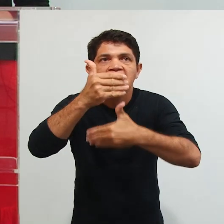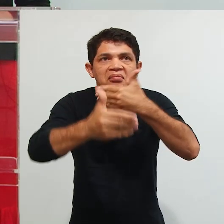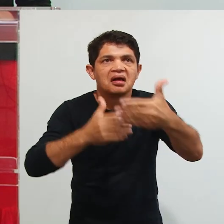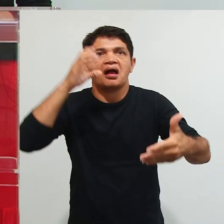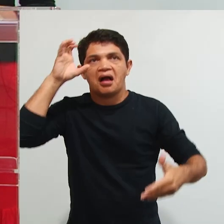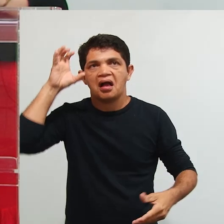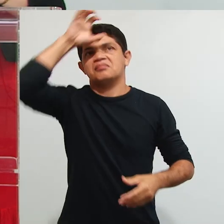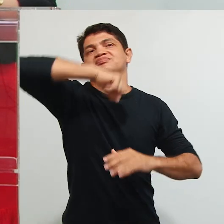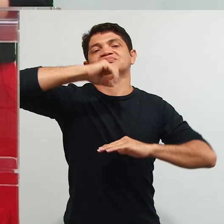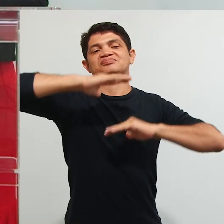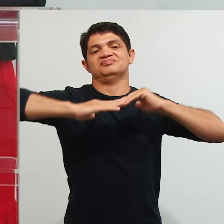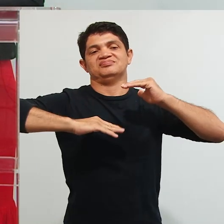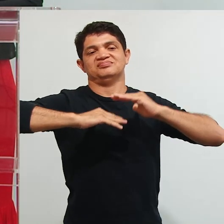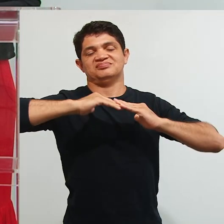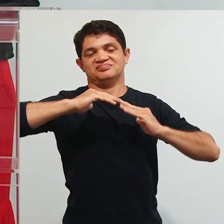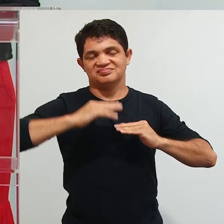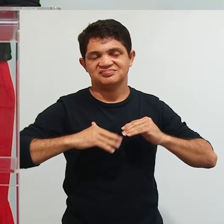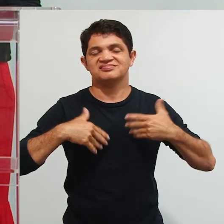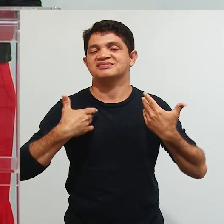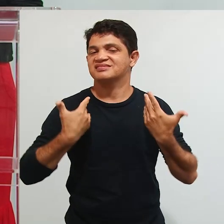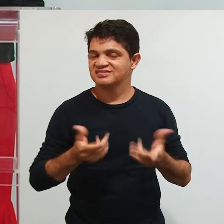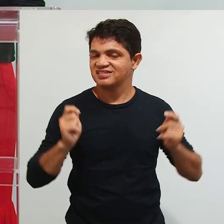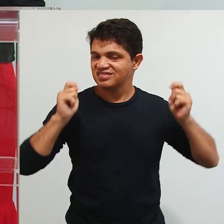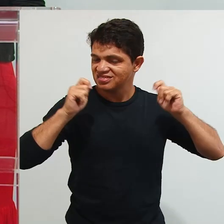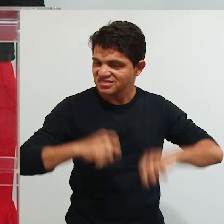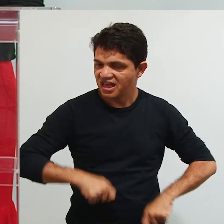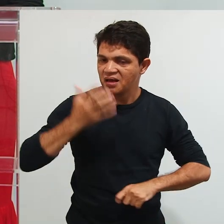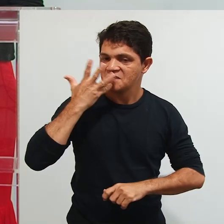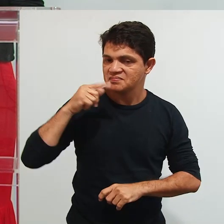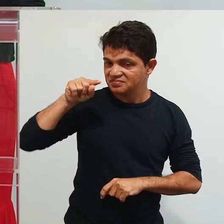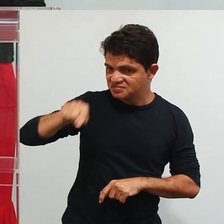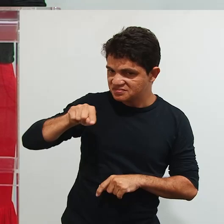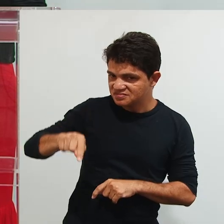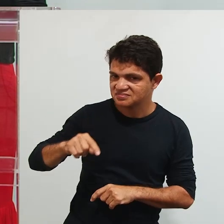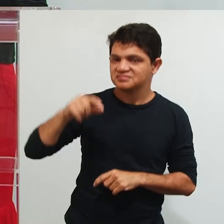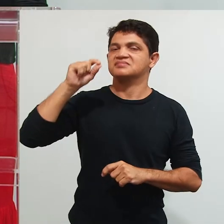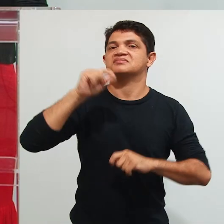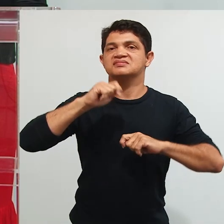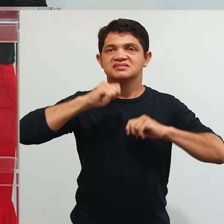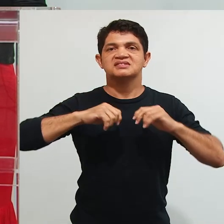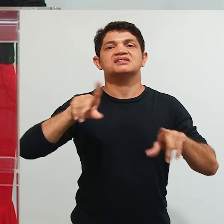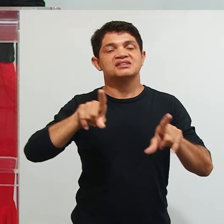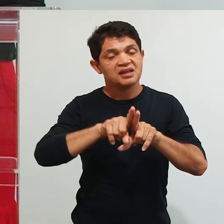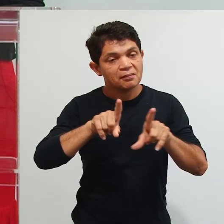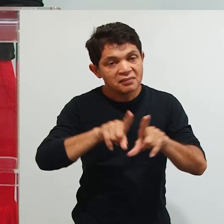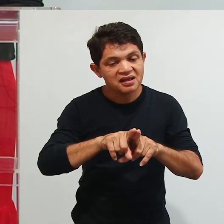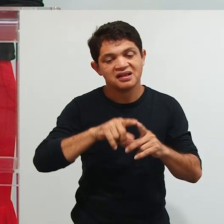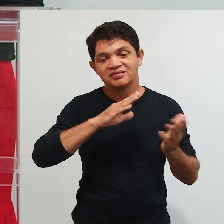andar de bicicleta. Então, dificuldade de aprendizagem, eu estou